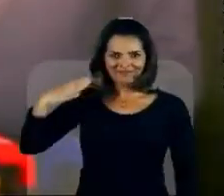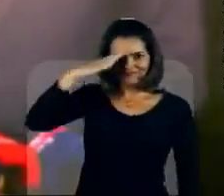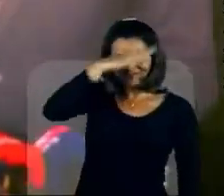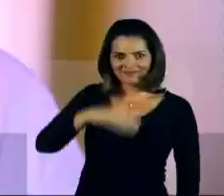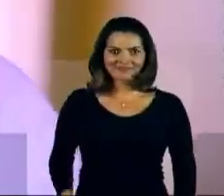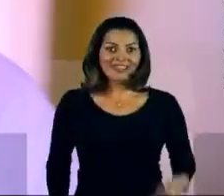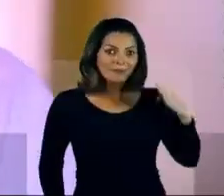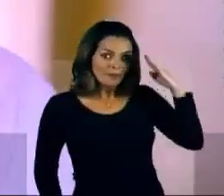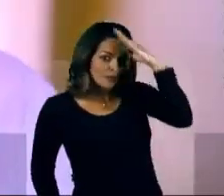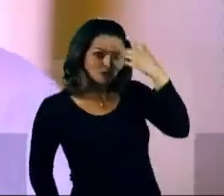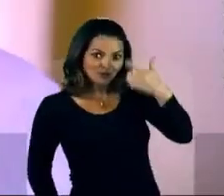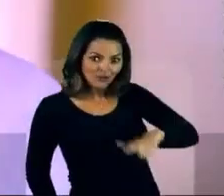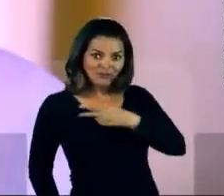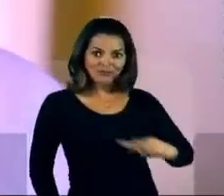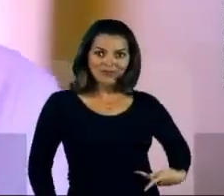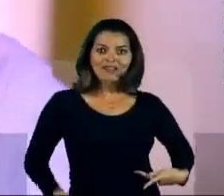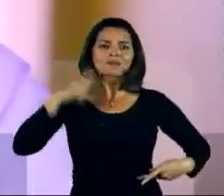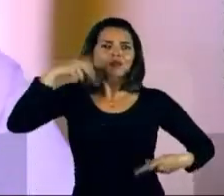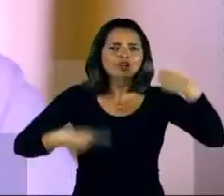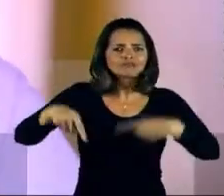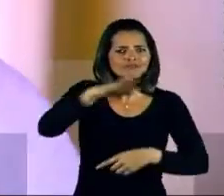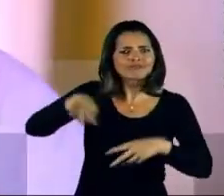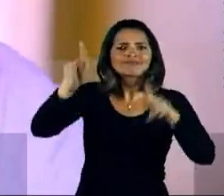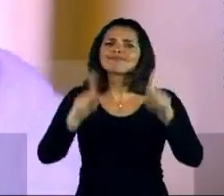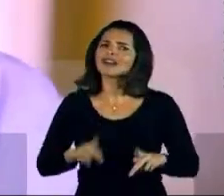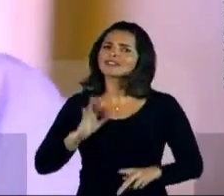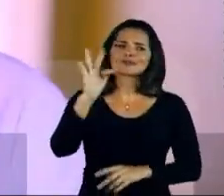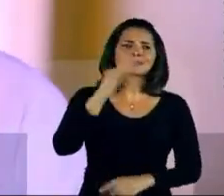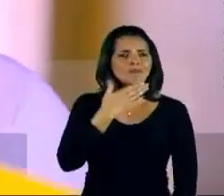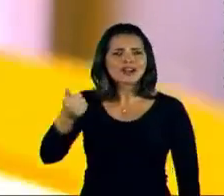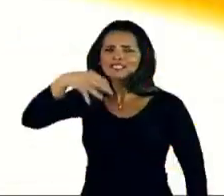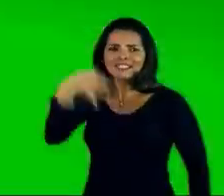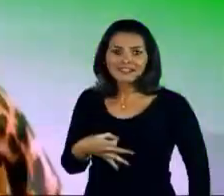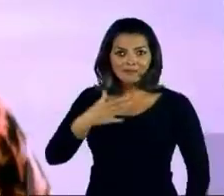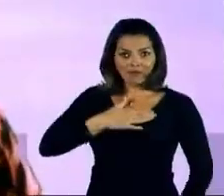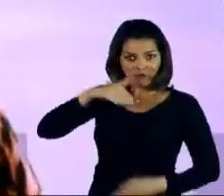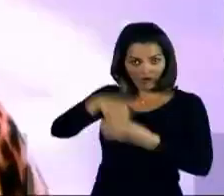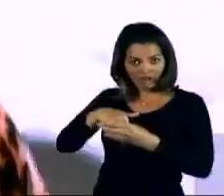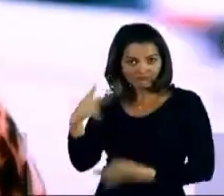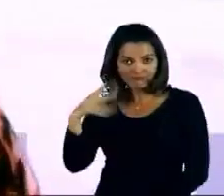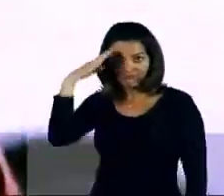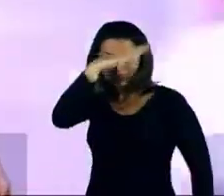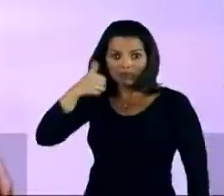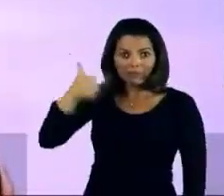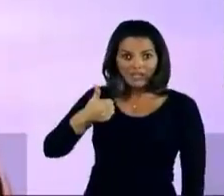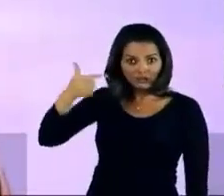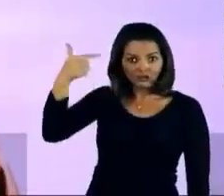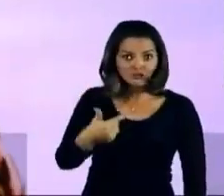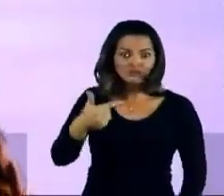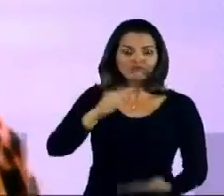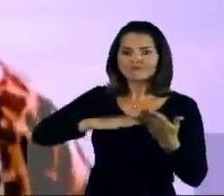eleição. Com Bolsonaro reeleito, teremos paz na política e a certeza de um futuro melhor. O meu voto é de Bolsonaro no primeiro